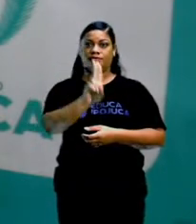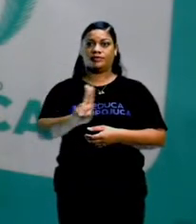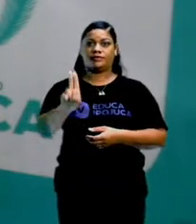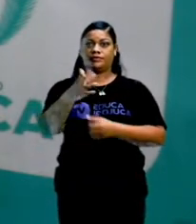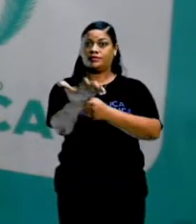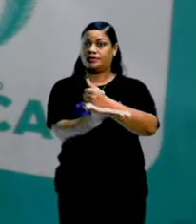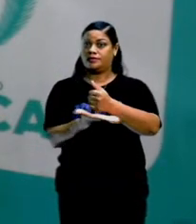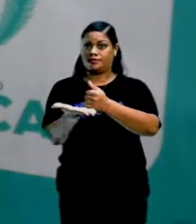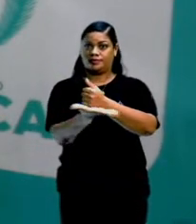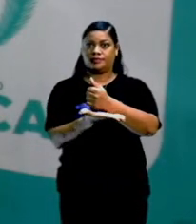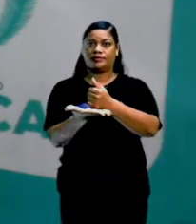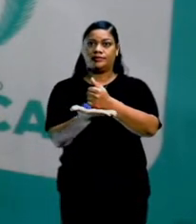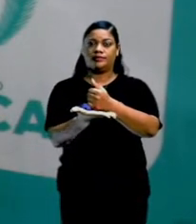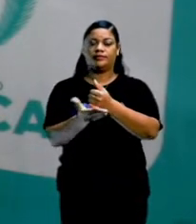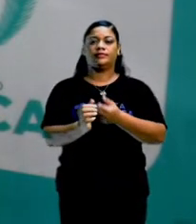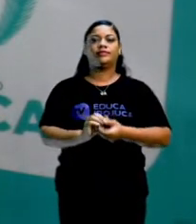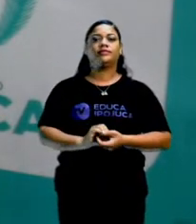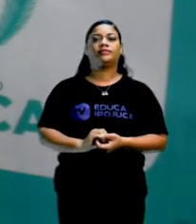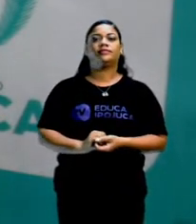de base.